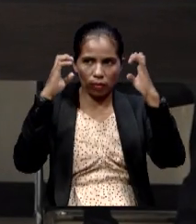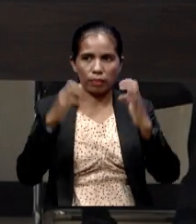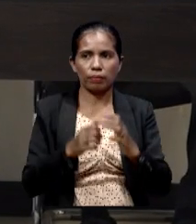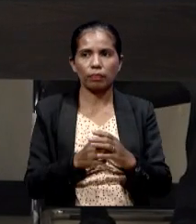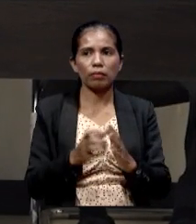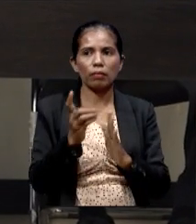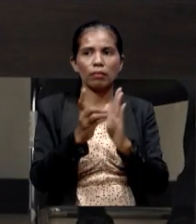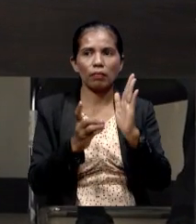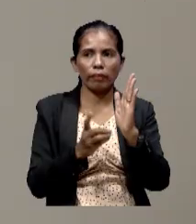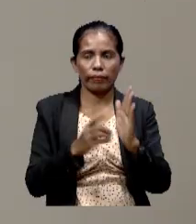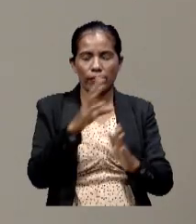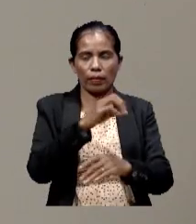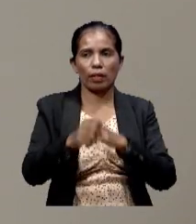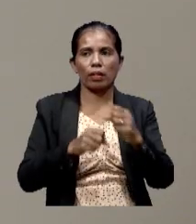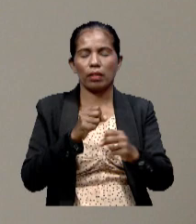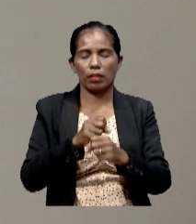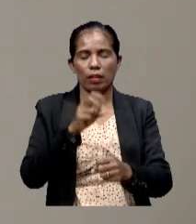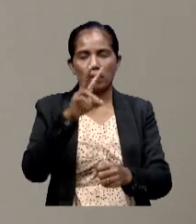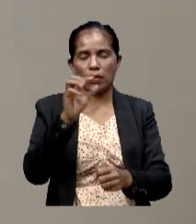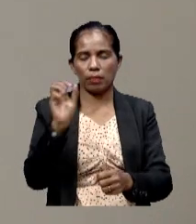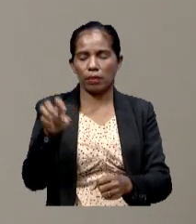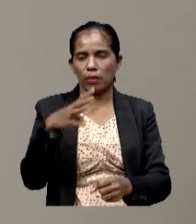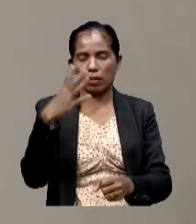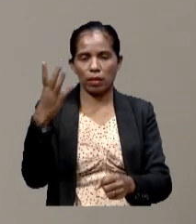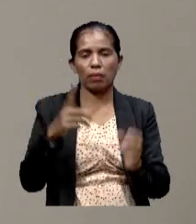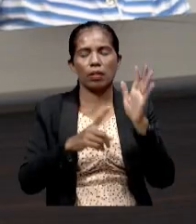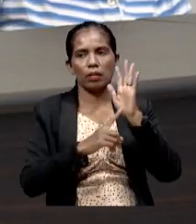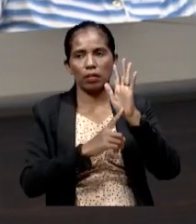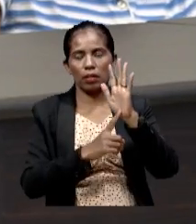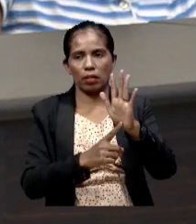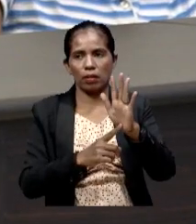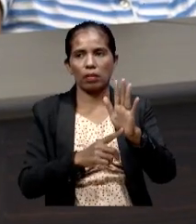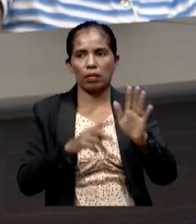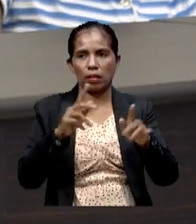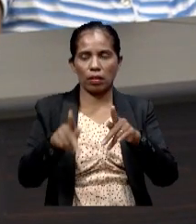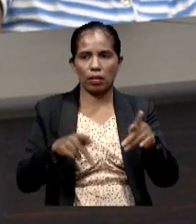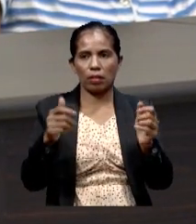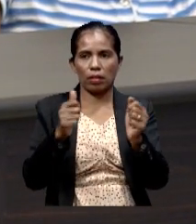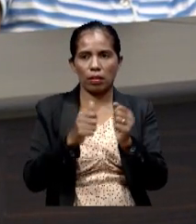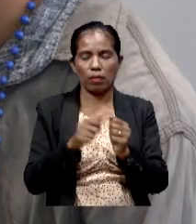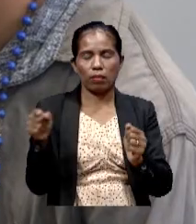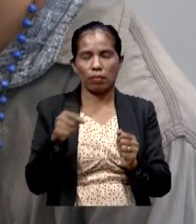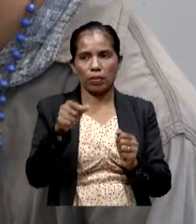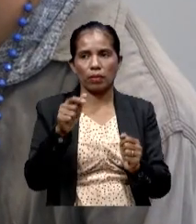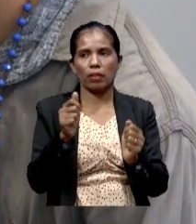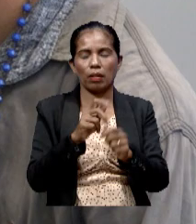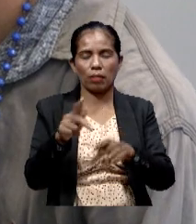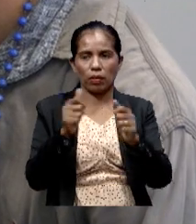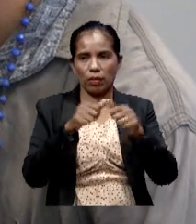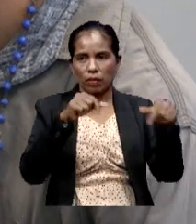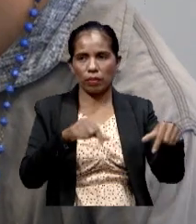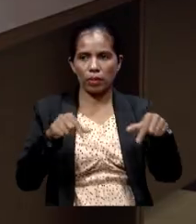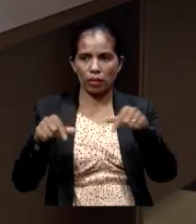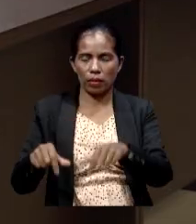sensus populasaun tina rin hurua sanulu resen 500 habitantes milion ida pontu tolu ema ho deficiensia